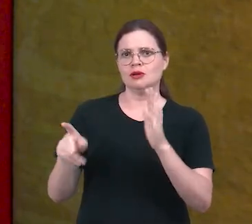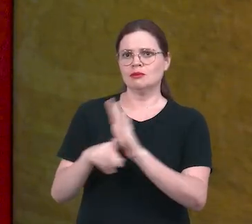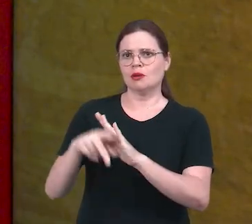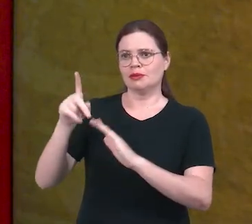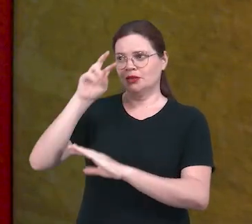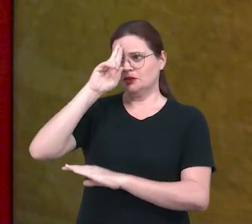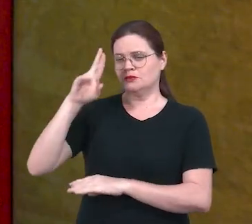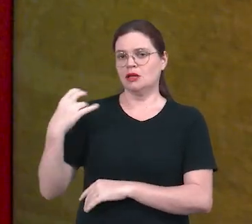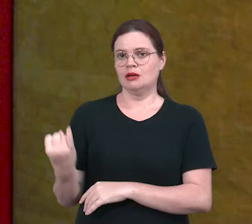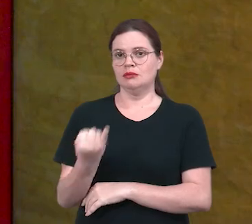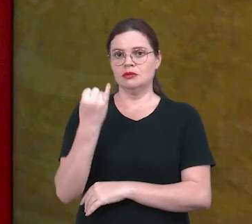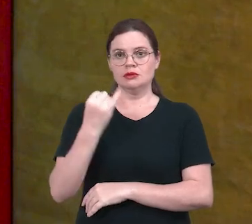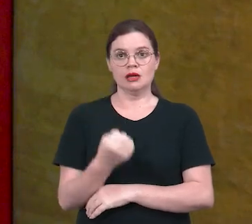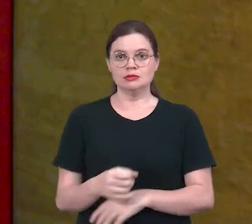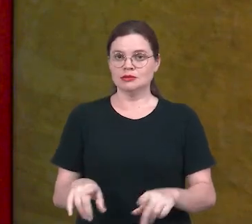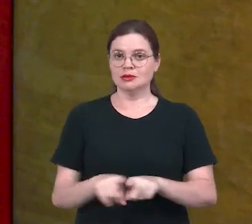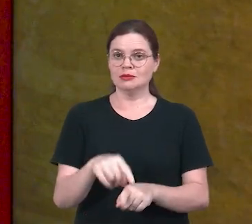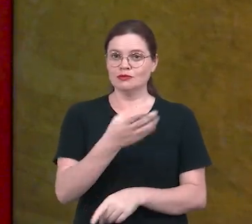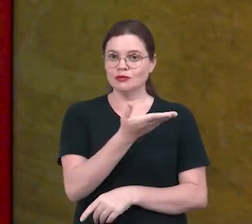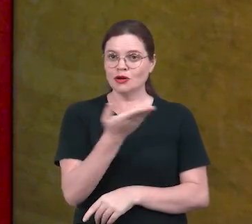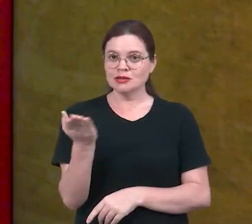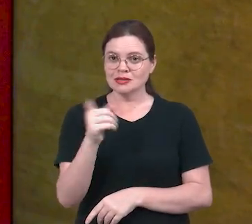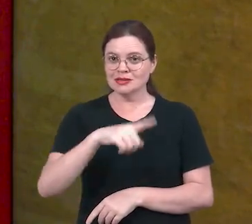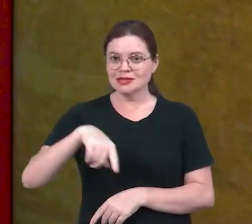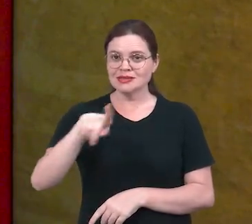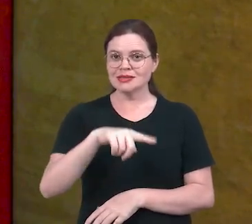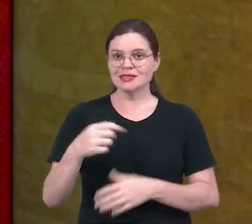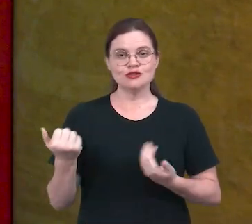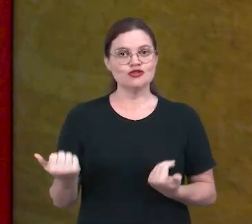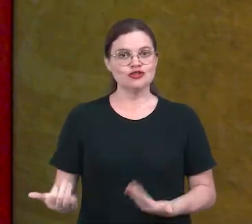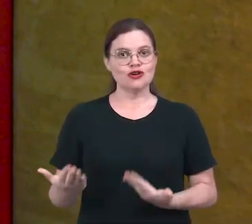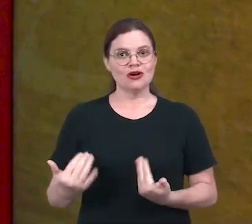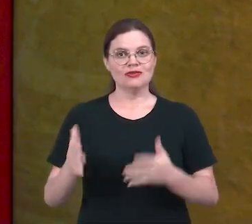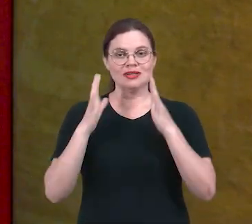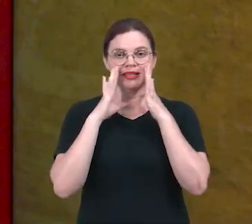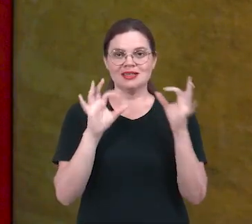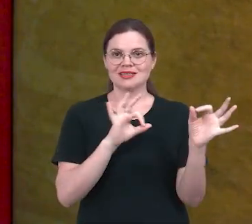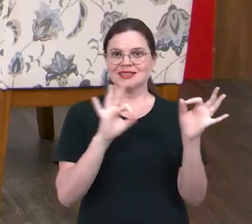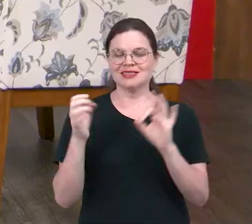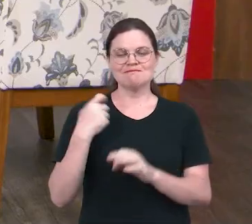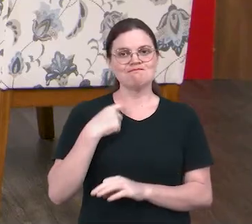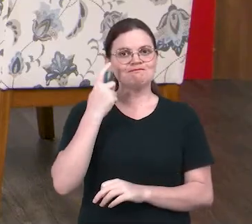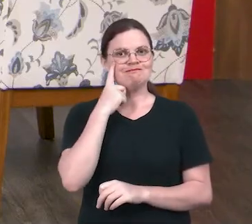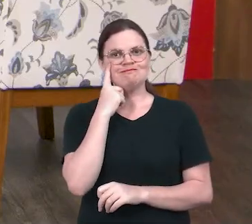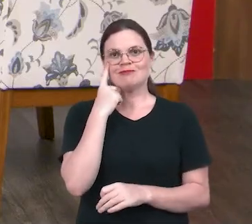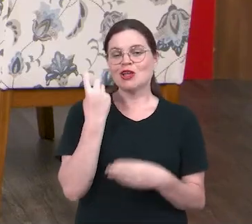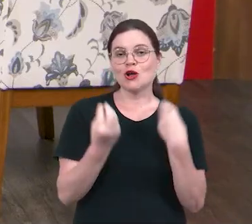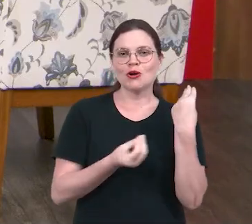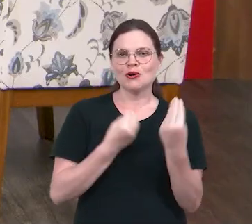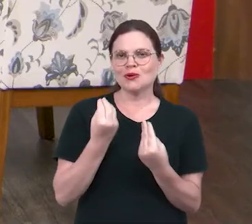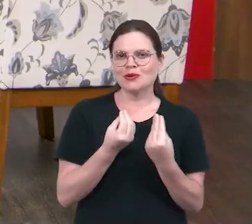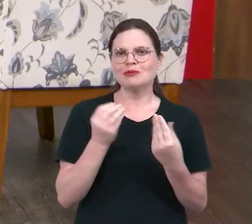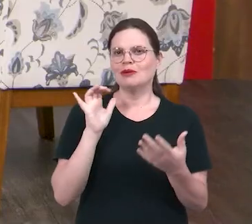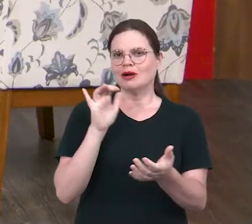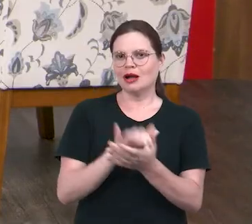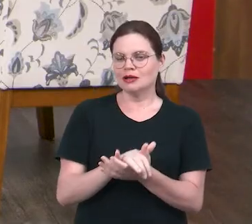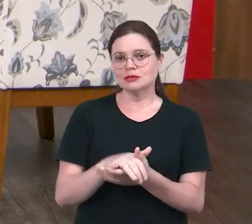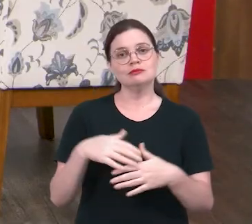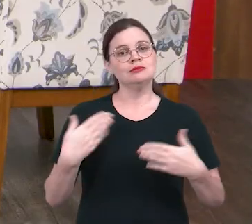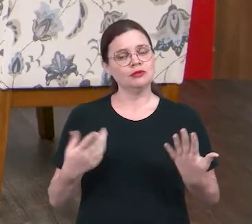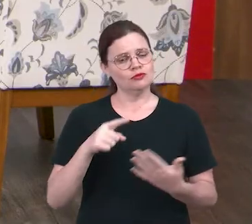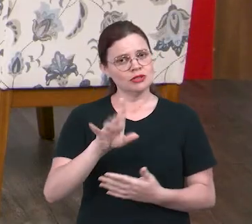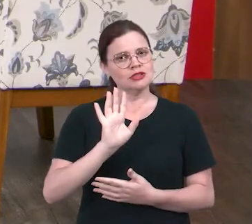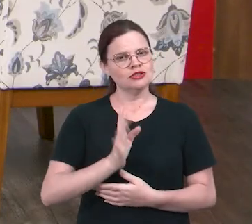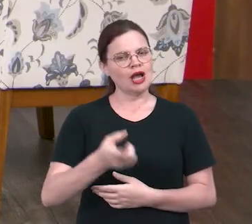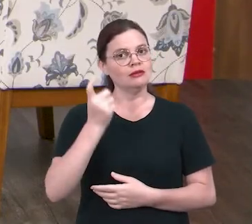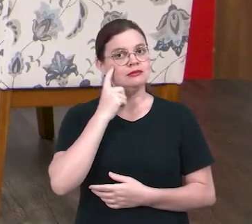até, pastor Diniz, para aqueles jovens que nos assistem, que tem alguns que têm assistido, que ainda estão pleiteando essa bênção,